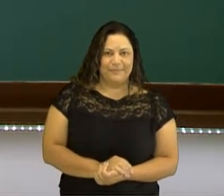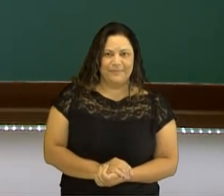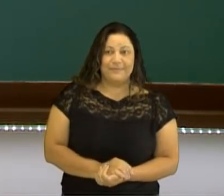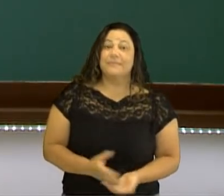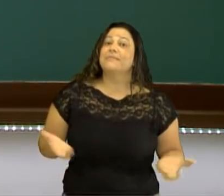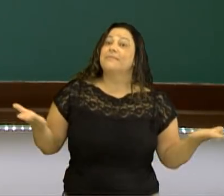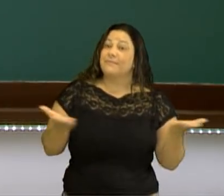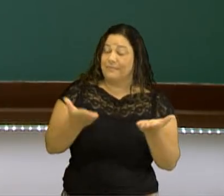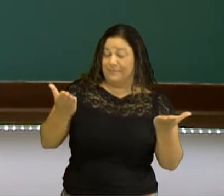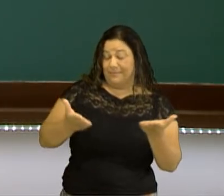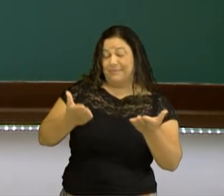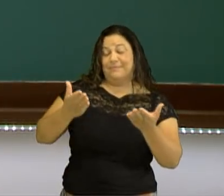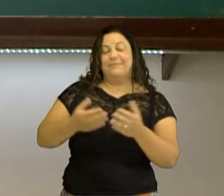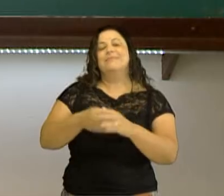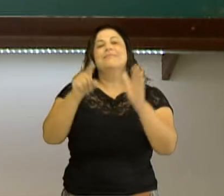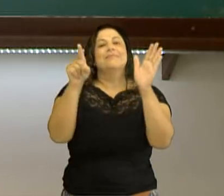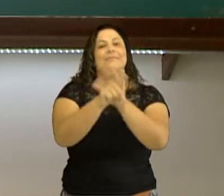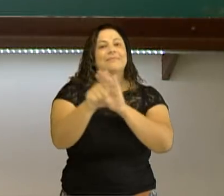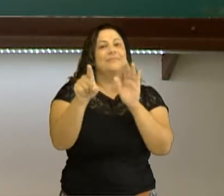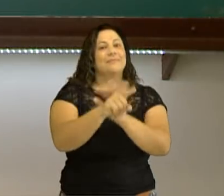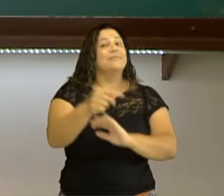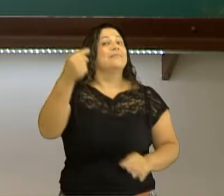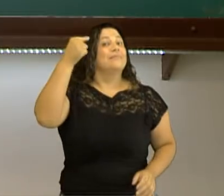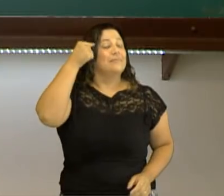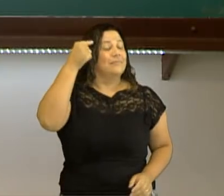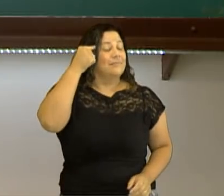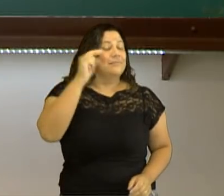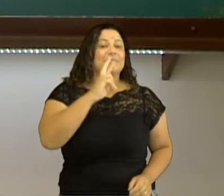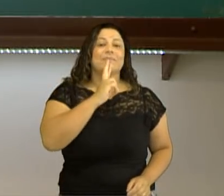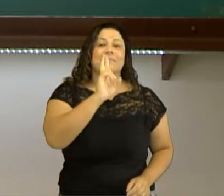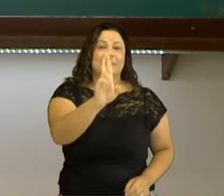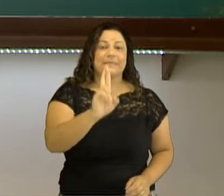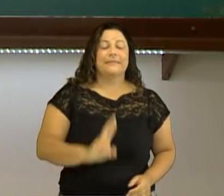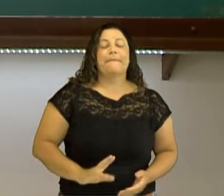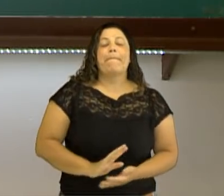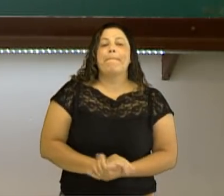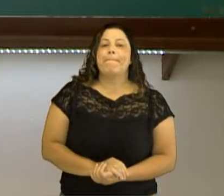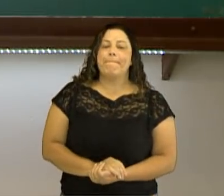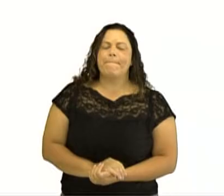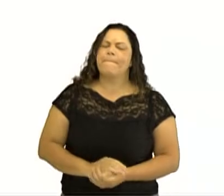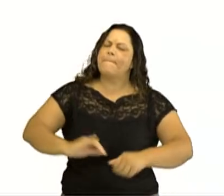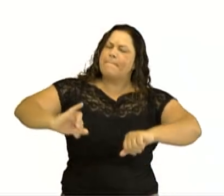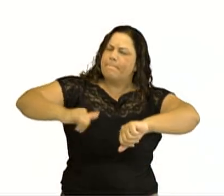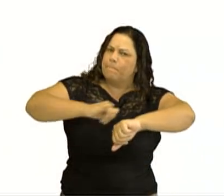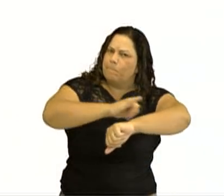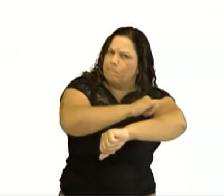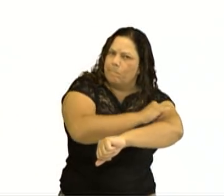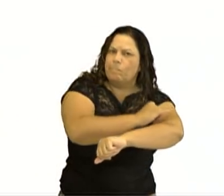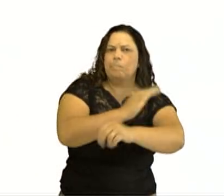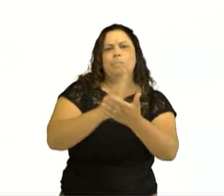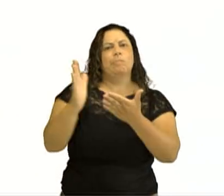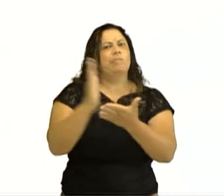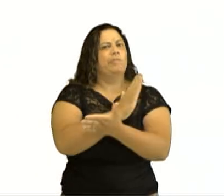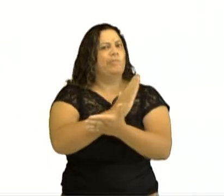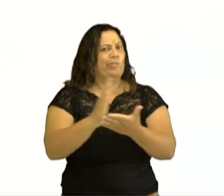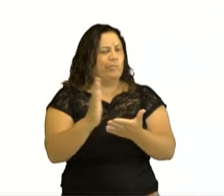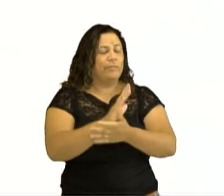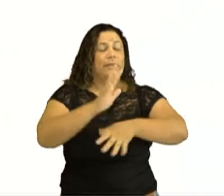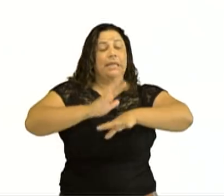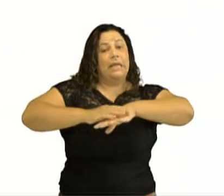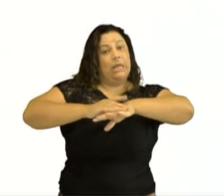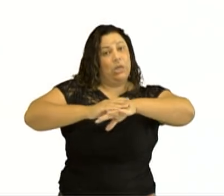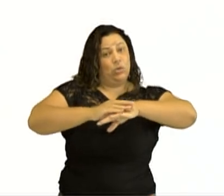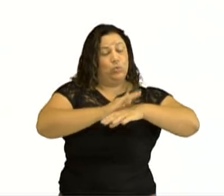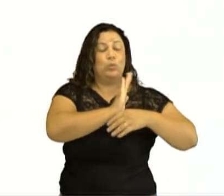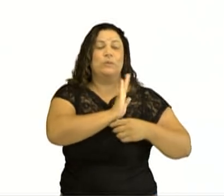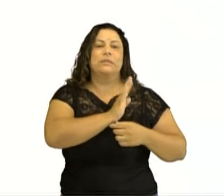Temos aqui mais uma questão para você pensar e responder aí. A obesidade e algumas doenças